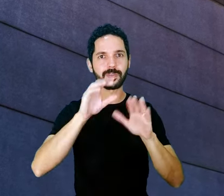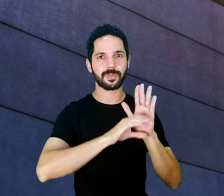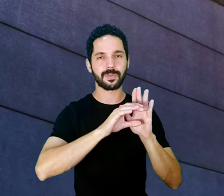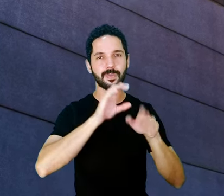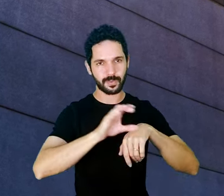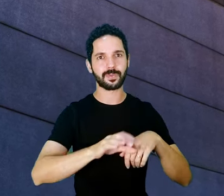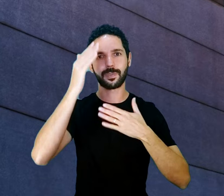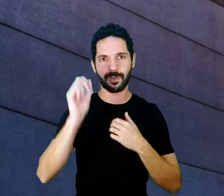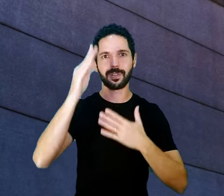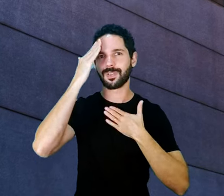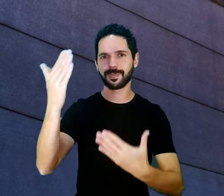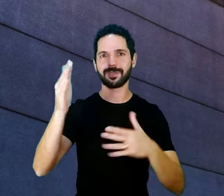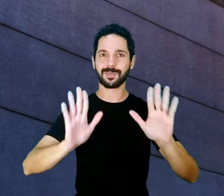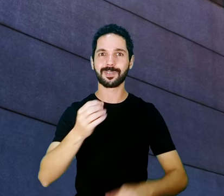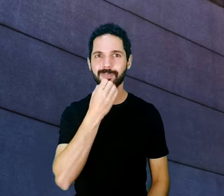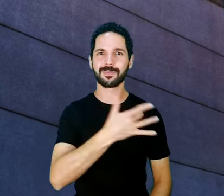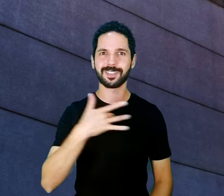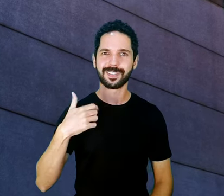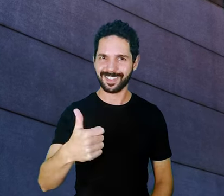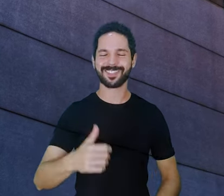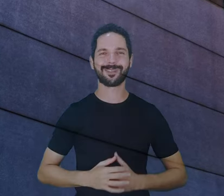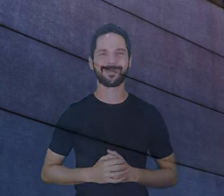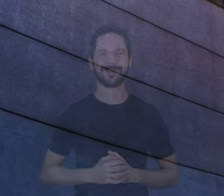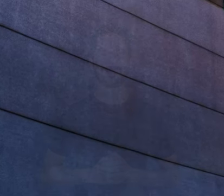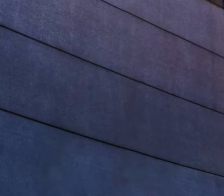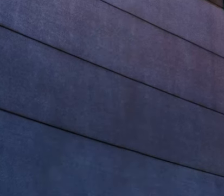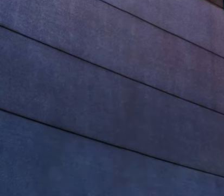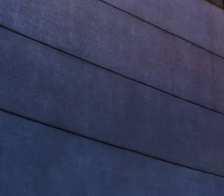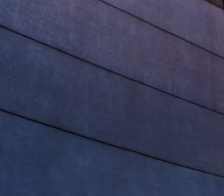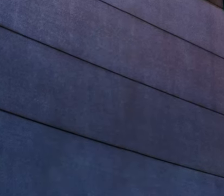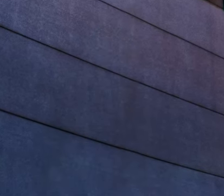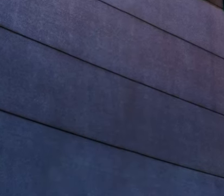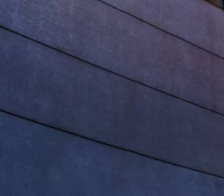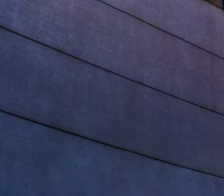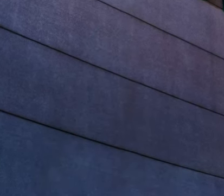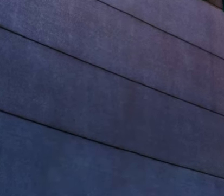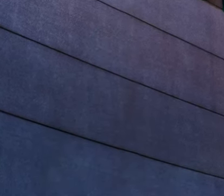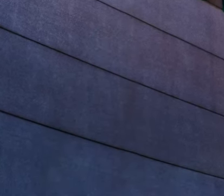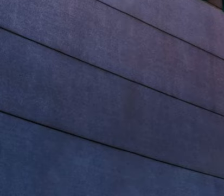consultem o projeto pedagógico do curso, ok? Muito obrigada e fiquem bem!